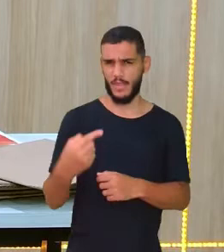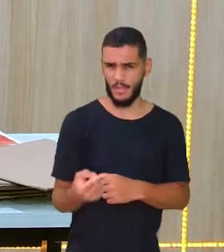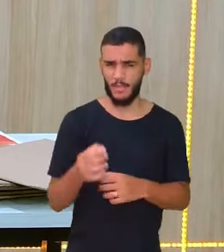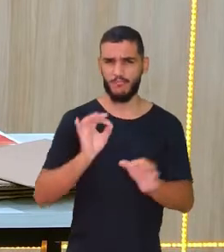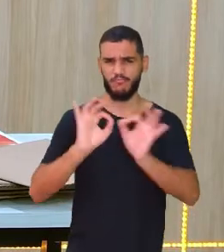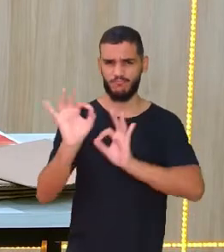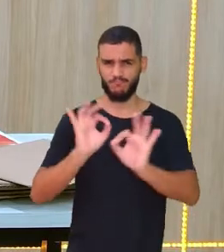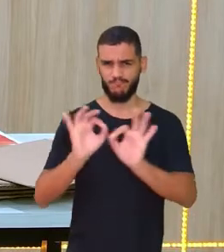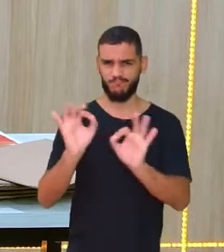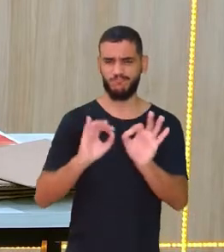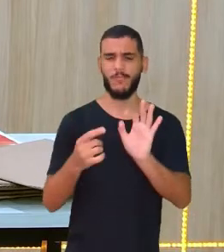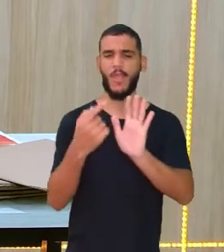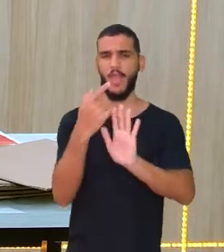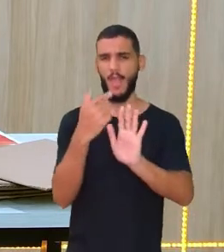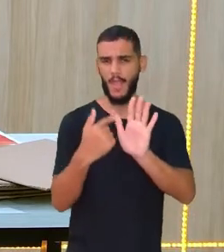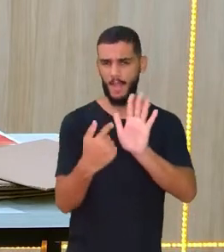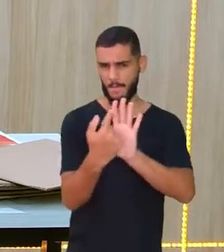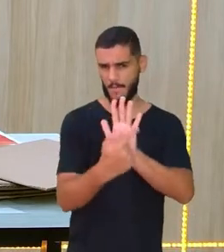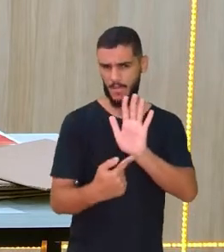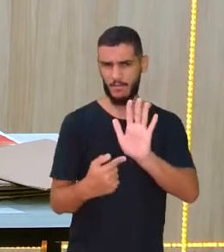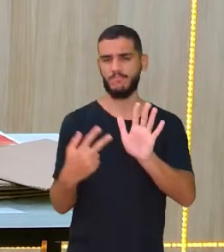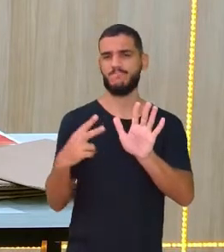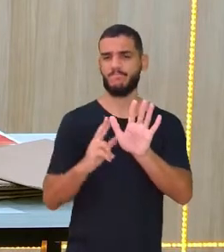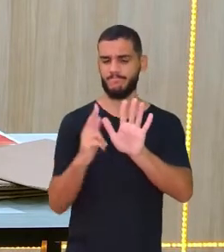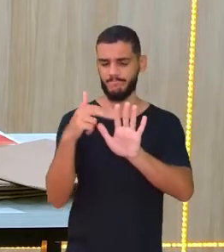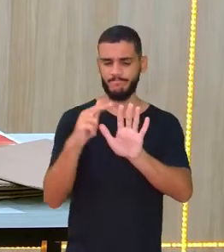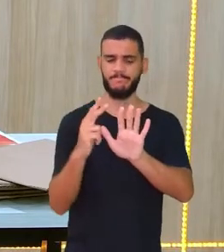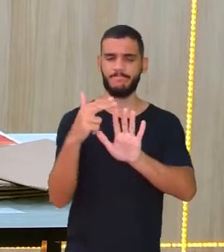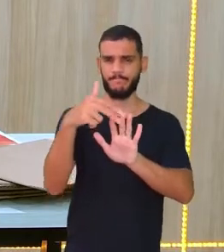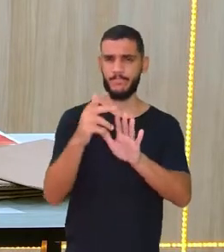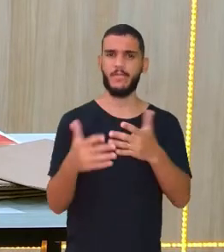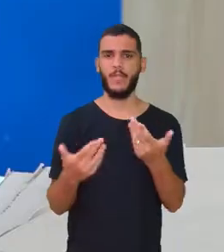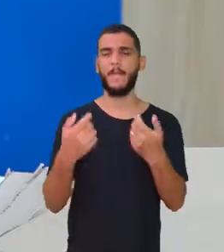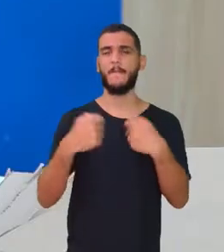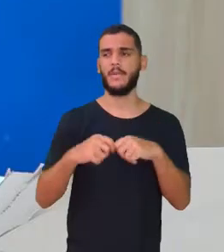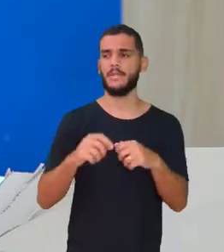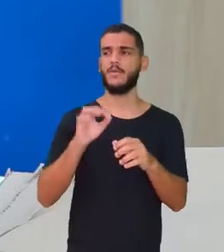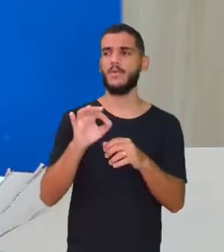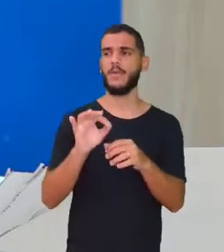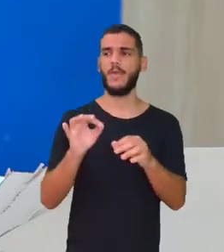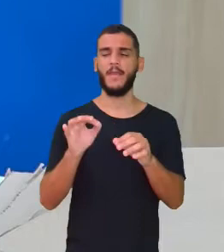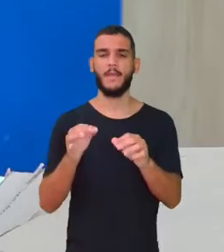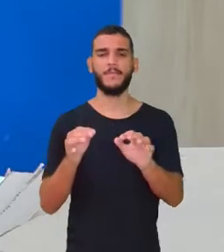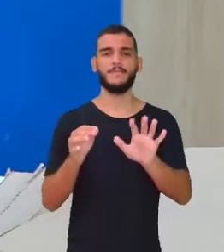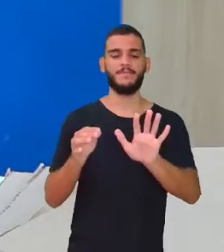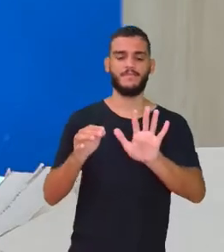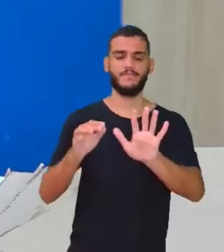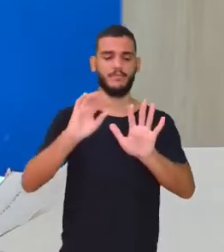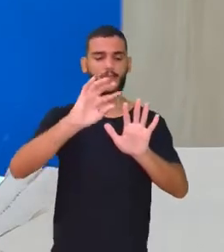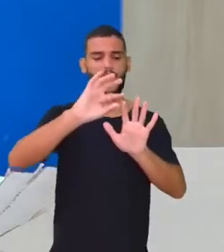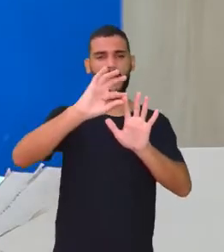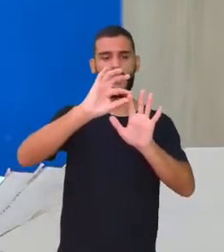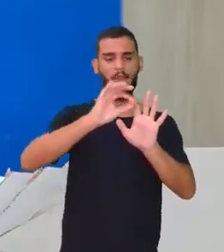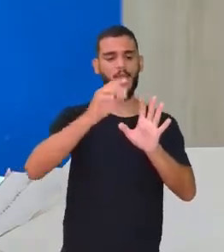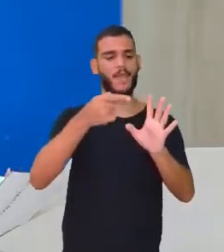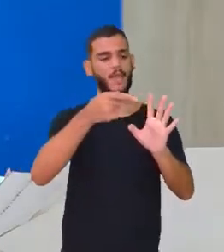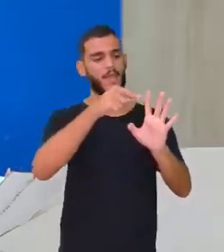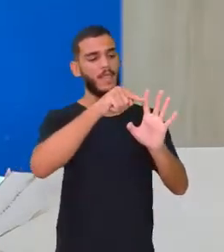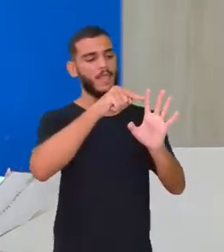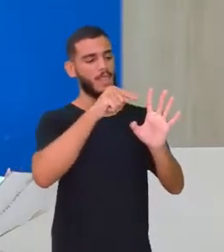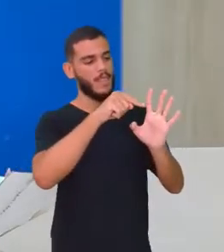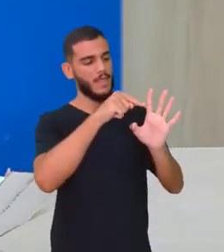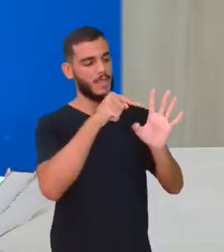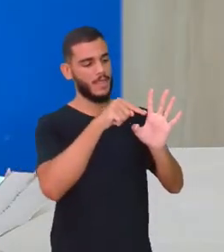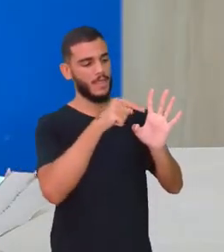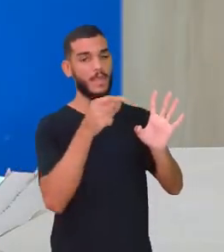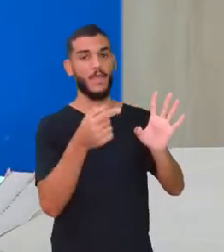você colocou a mão e recortou, você vai dobrar a quantidade de falanges. Não esquece que